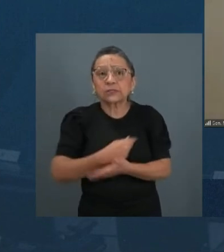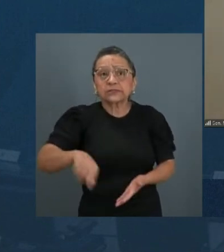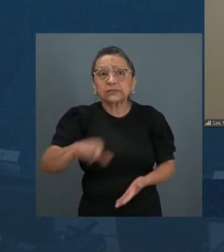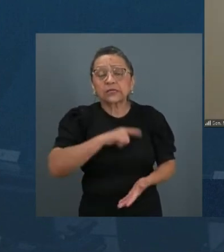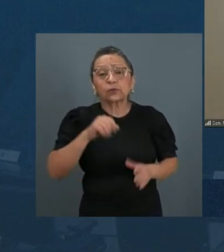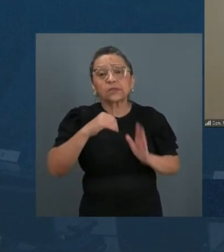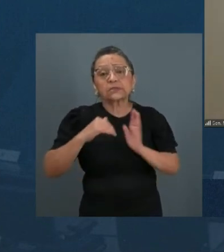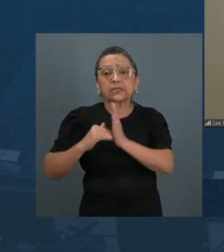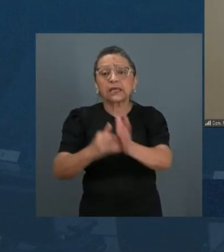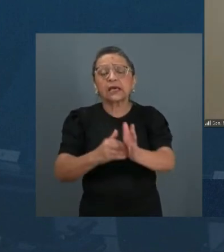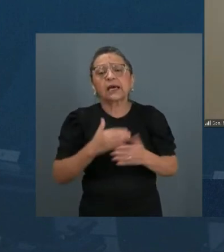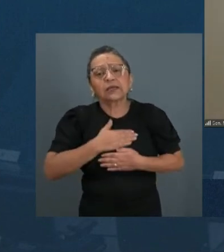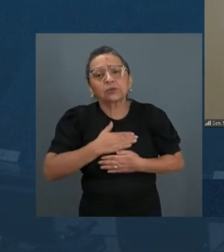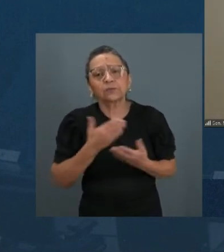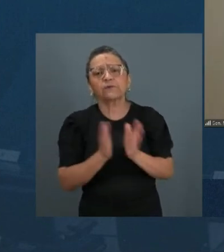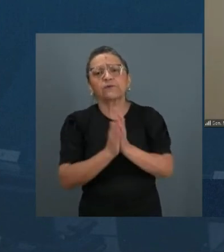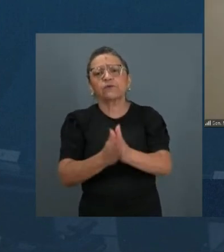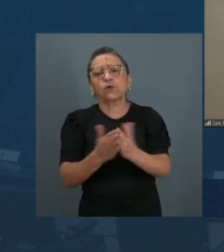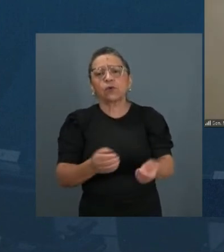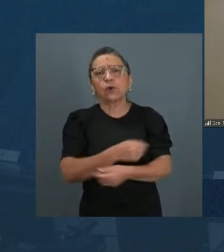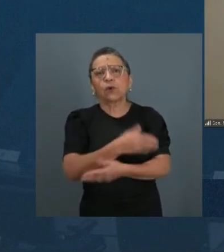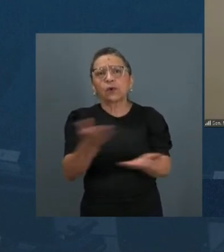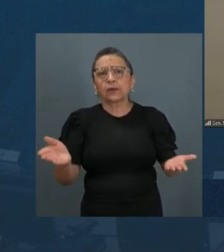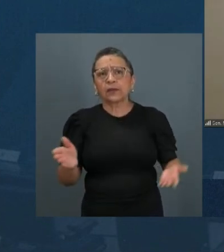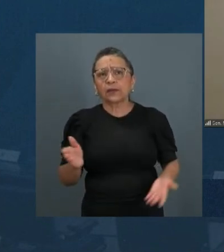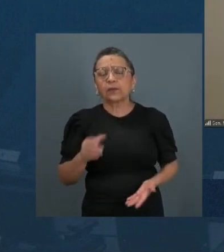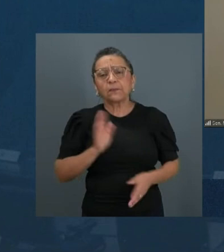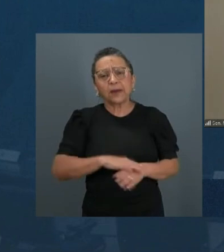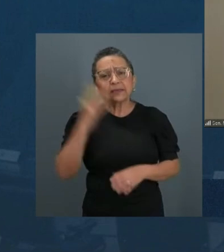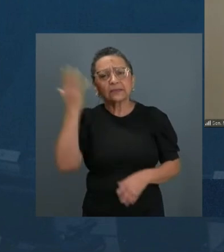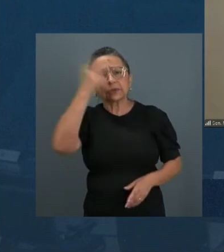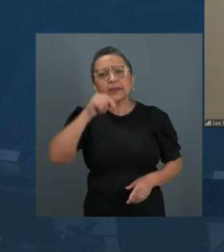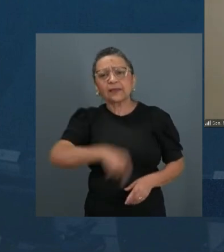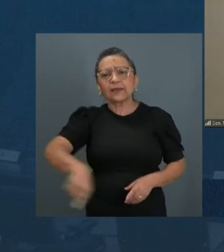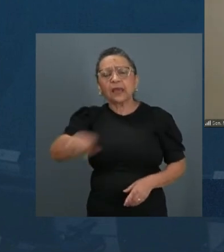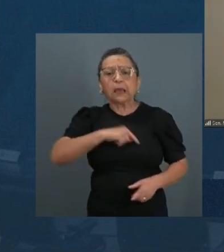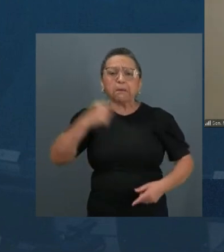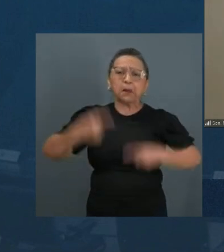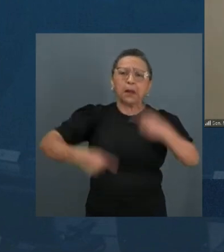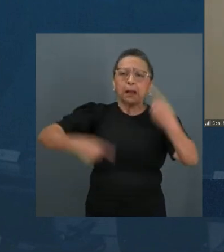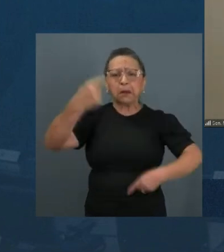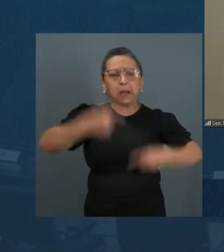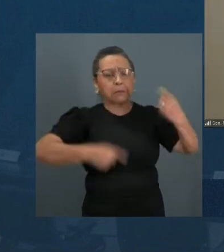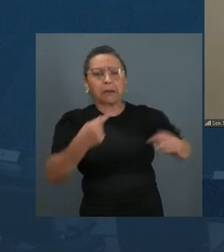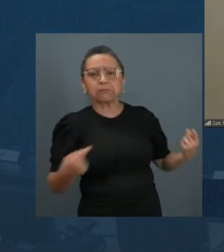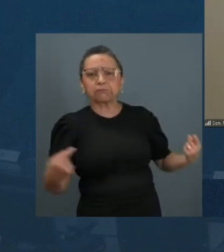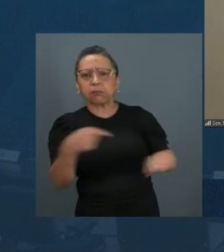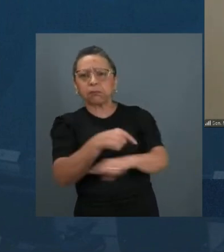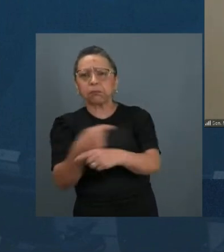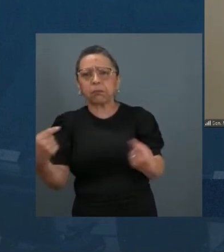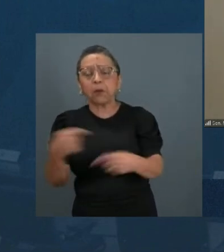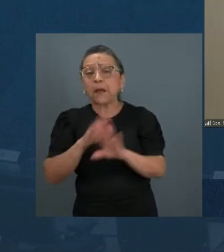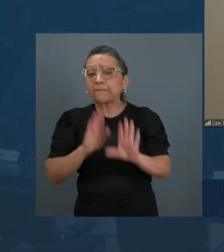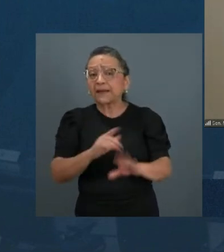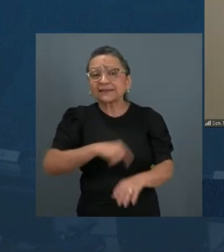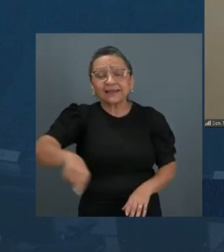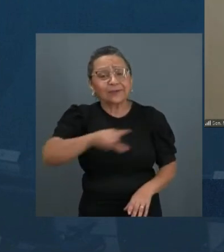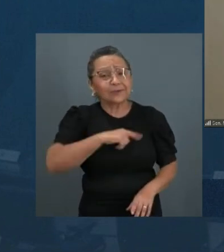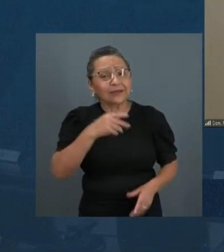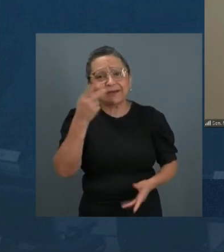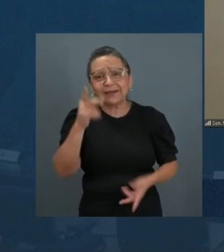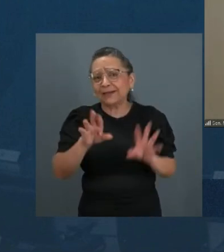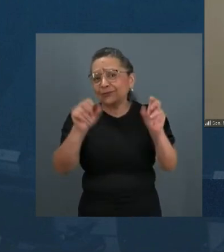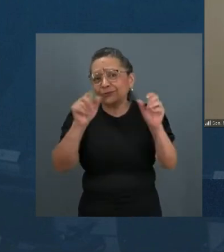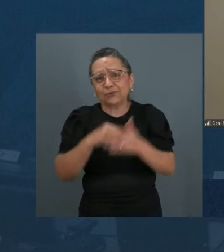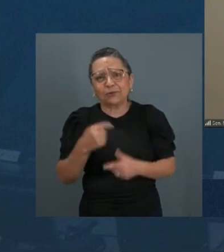esse Senado, gente? O mais belo aqui é a discussão do contraditório. Mas aqui a gente não está falando